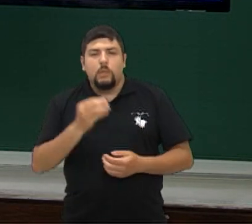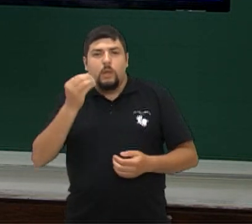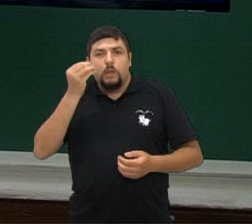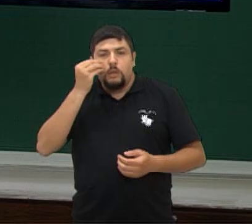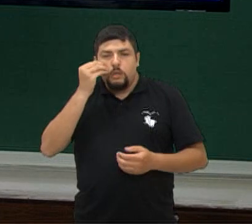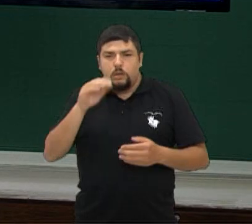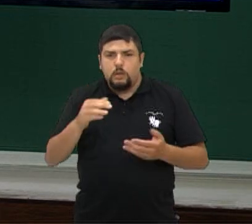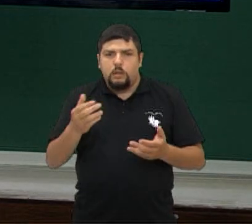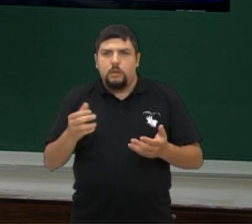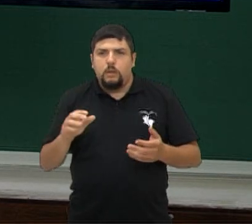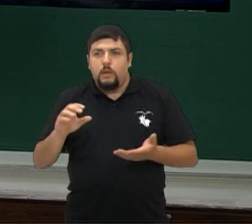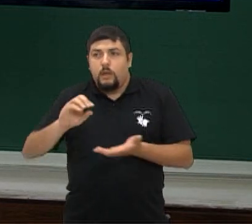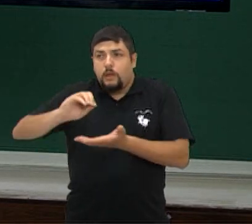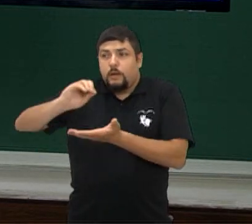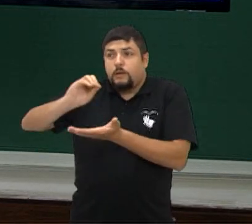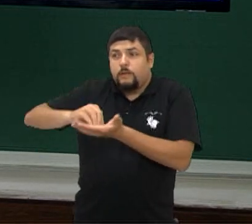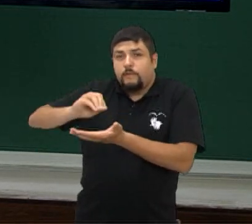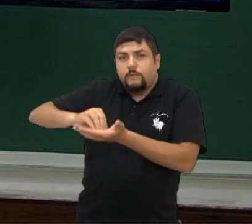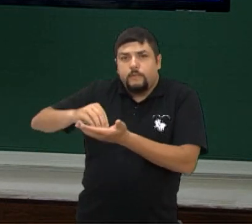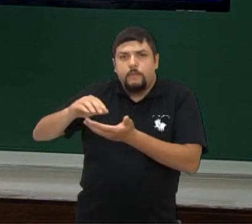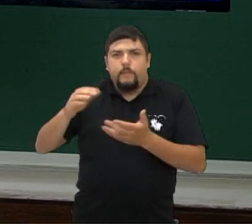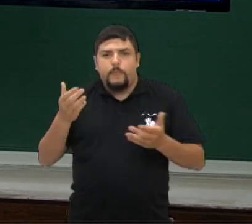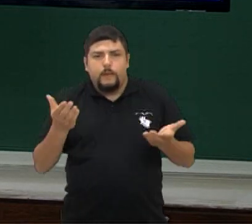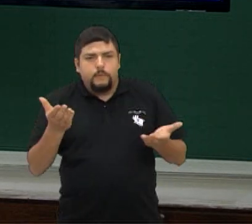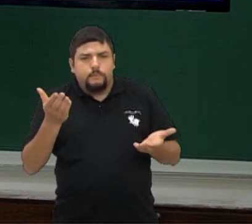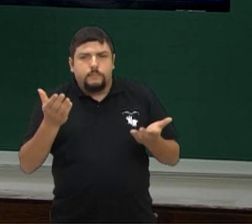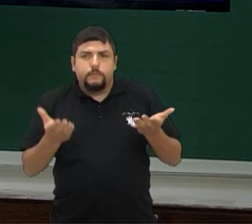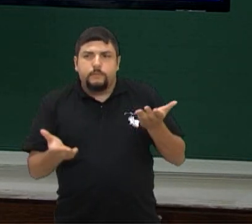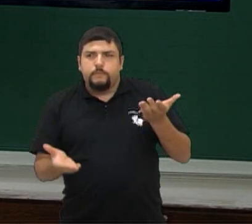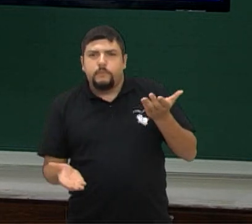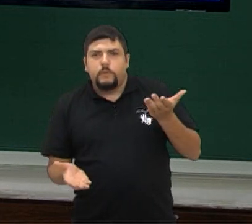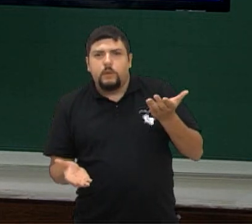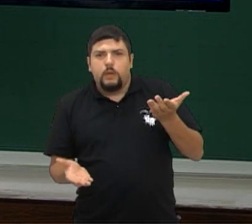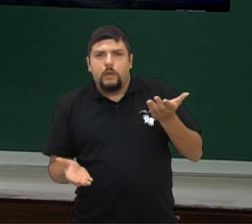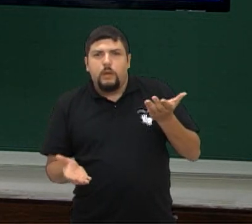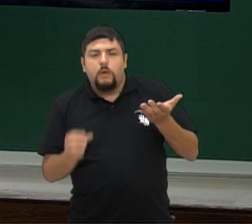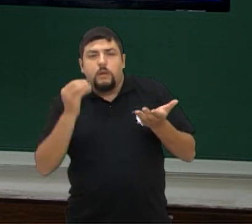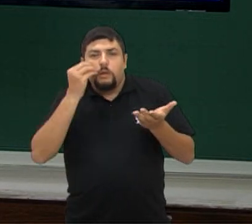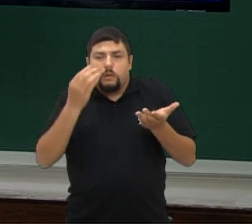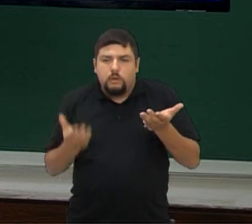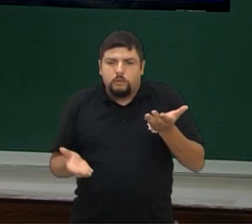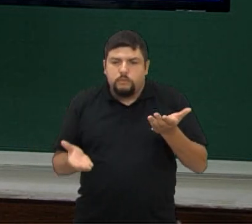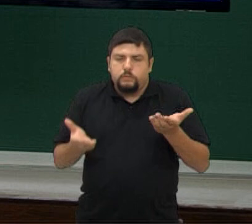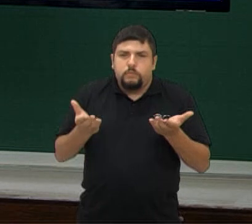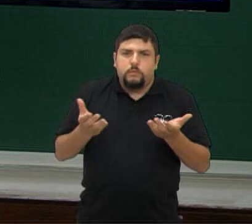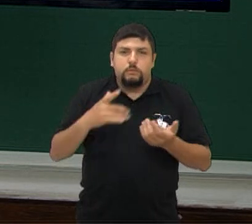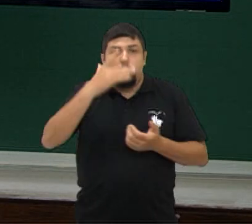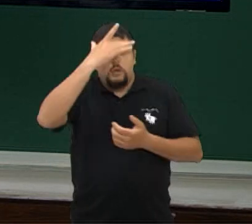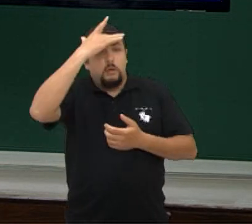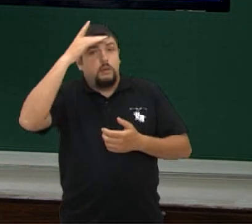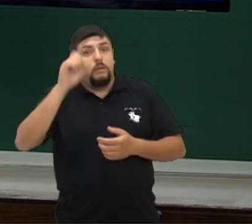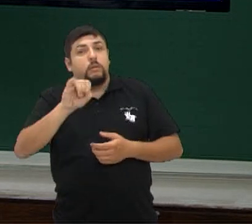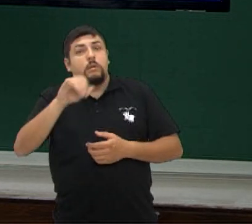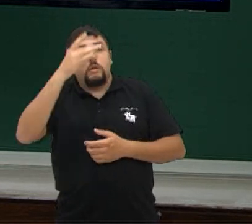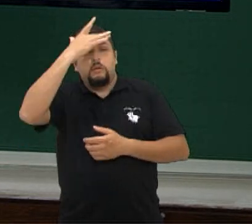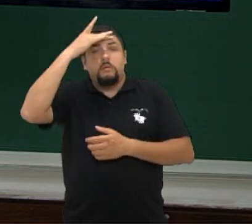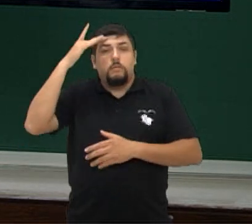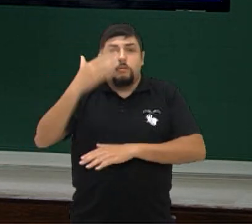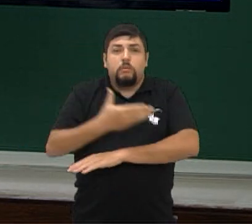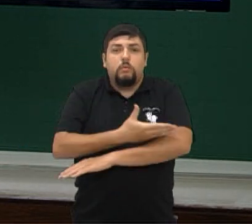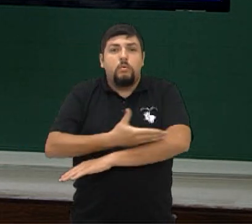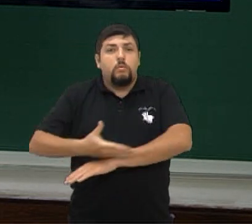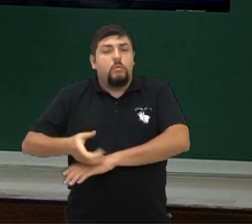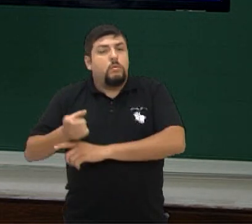essa nova situação, ou seja, para uma pessoa que não está acostumada a respirar num lugar de